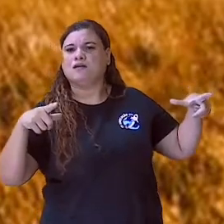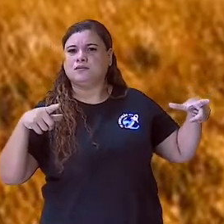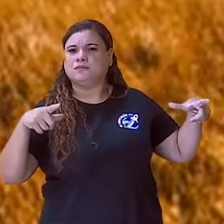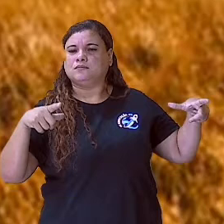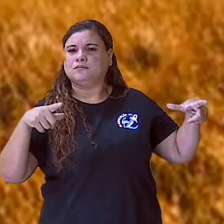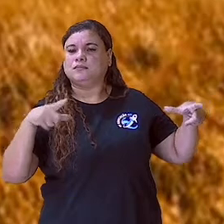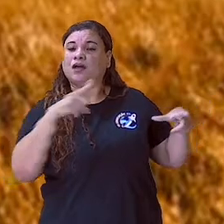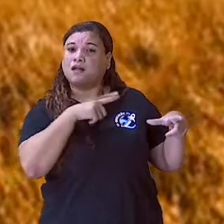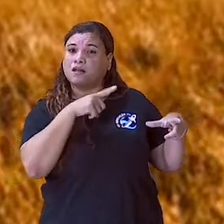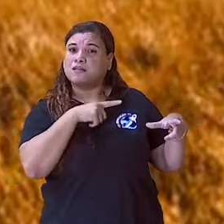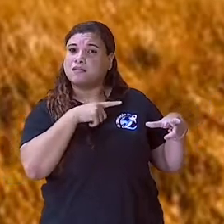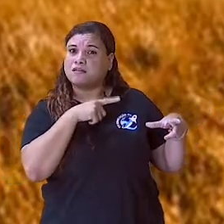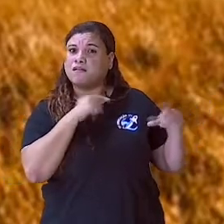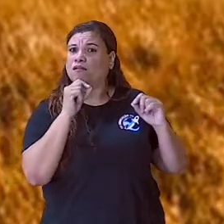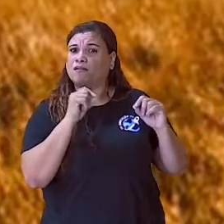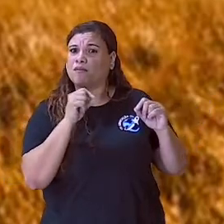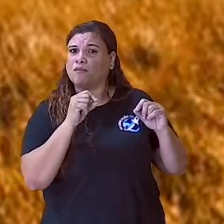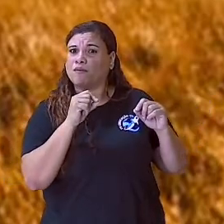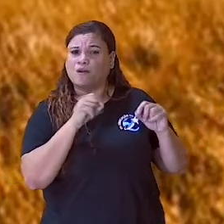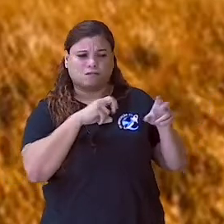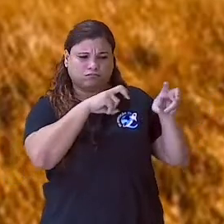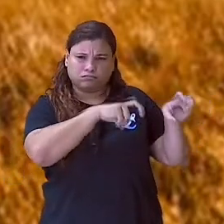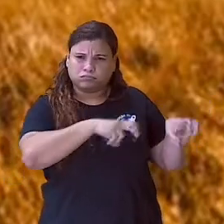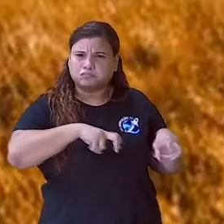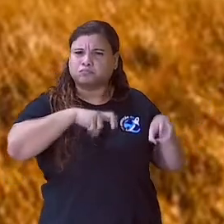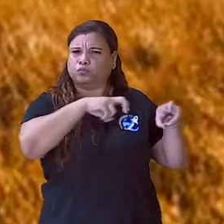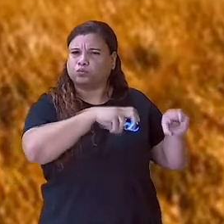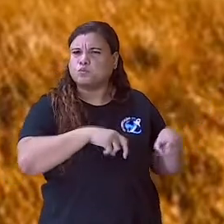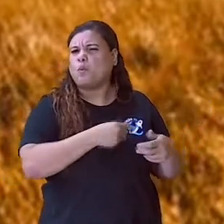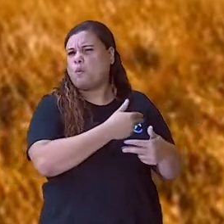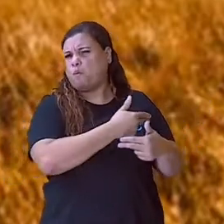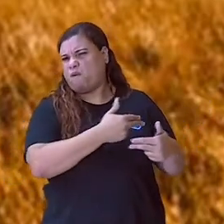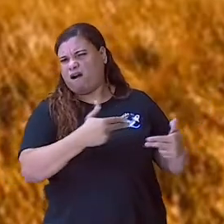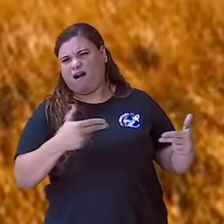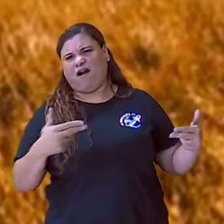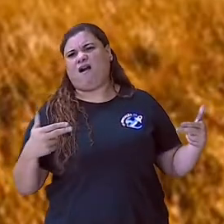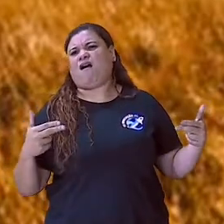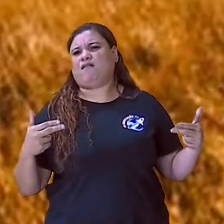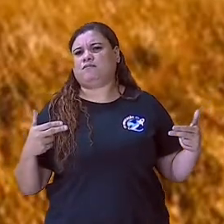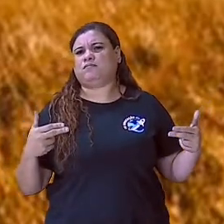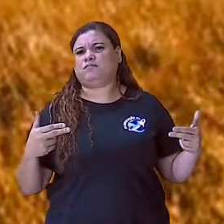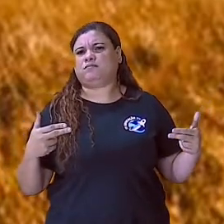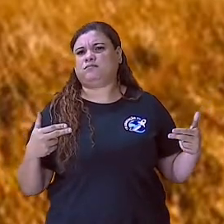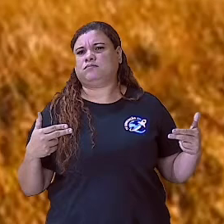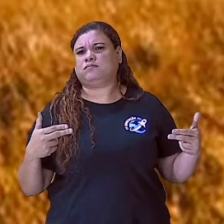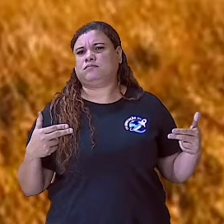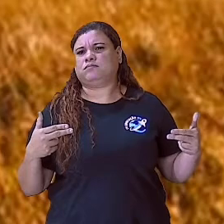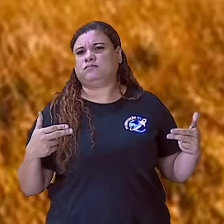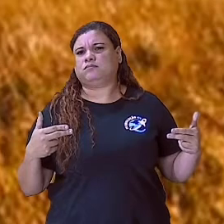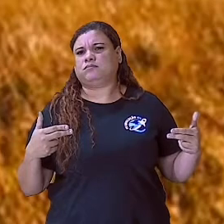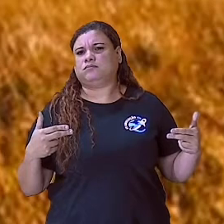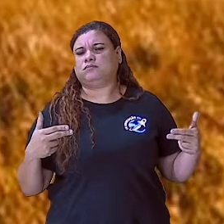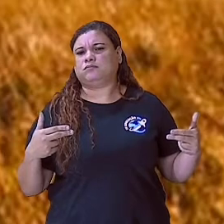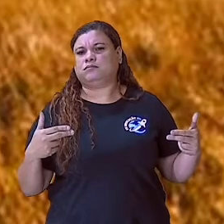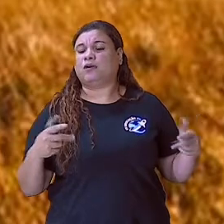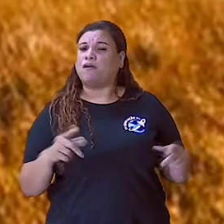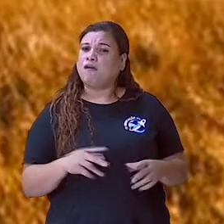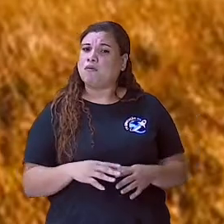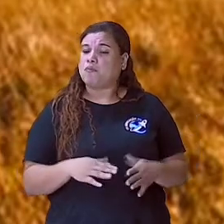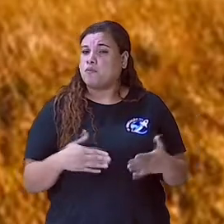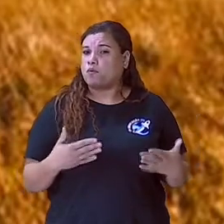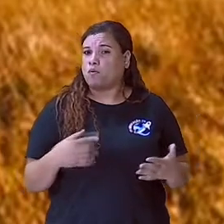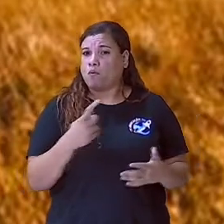Tem uma fronteira agrícola que pode ser explorada de janeiro a janeiro. Nós